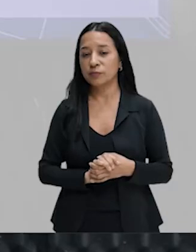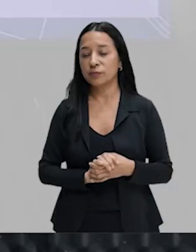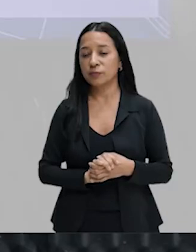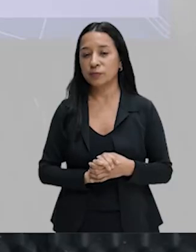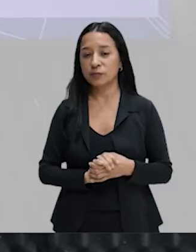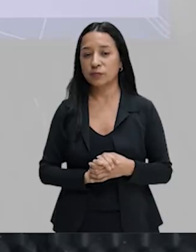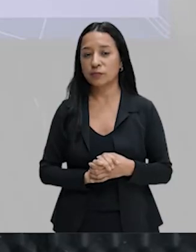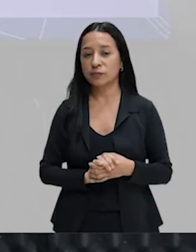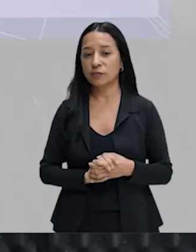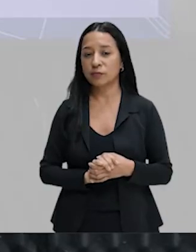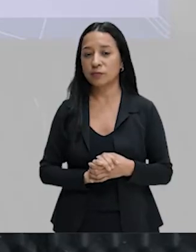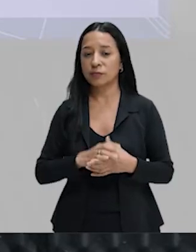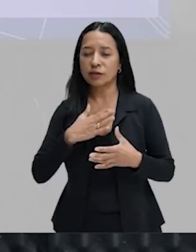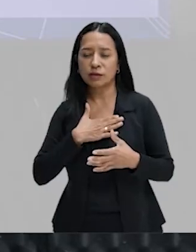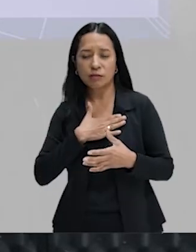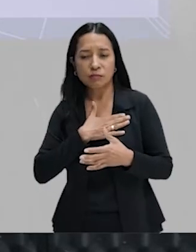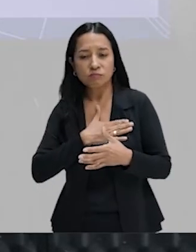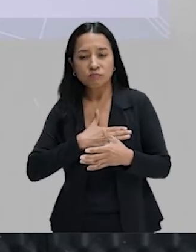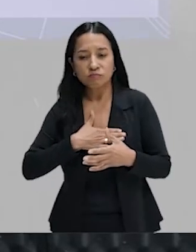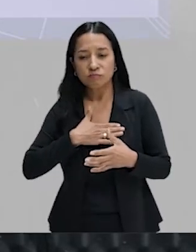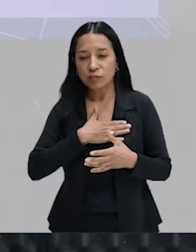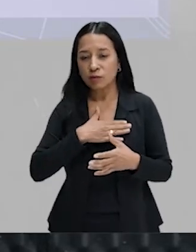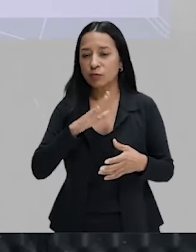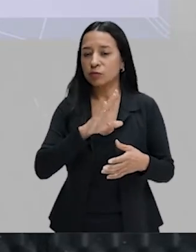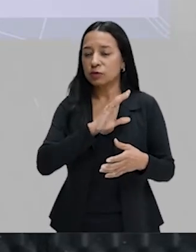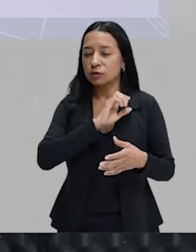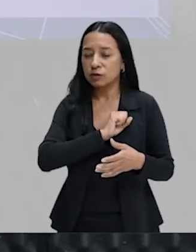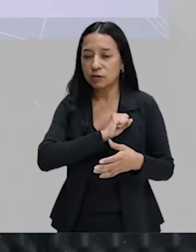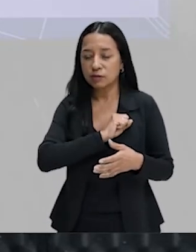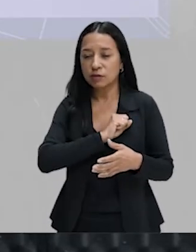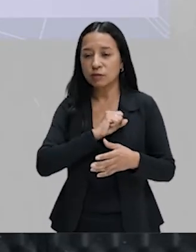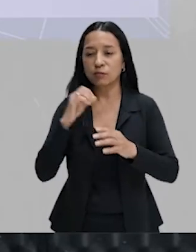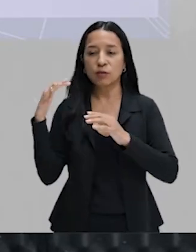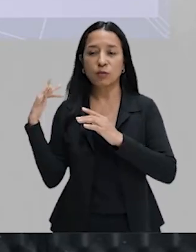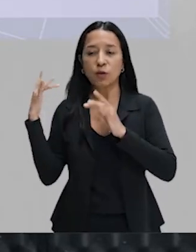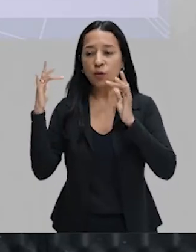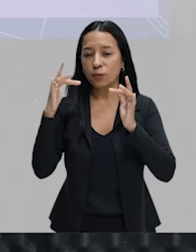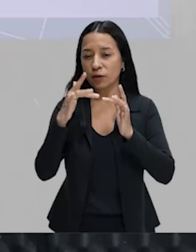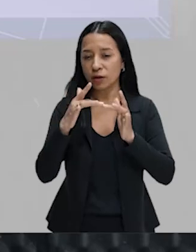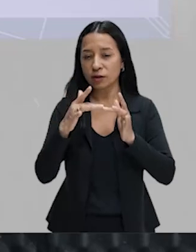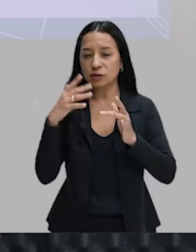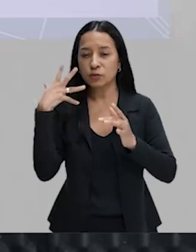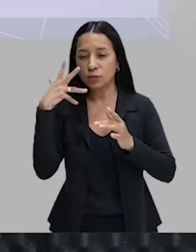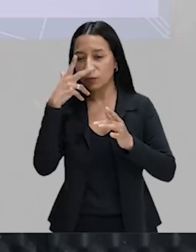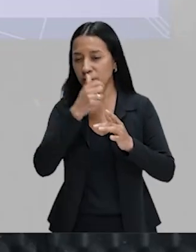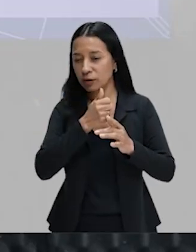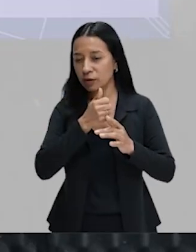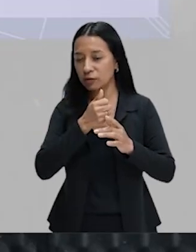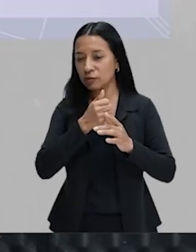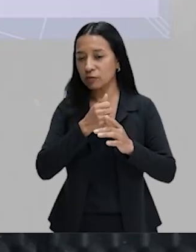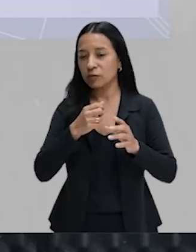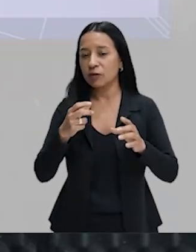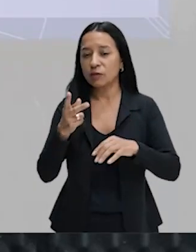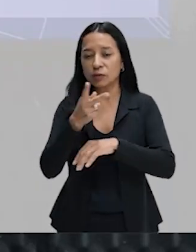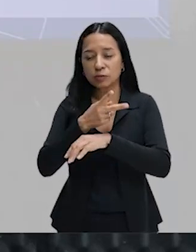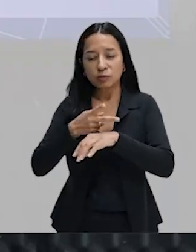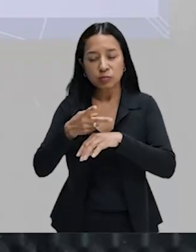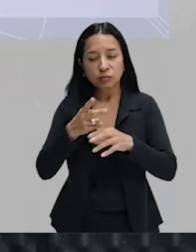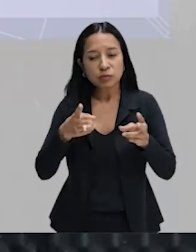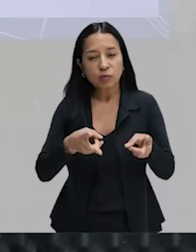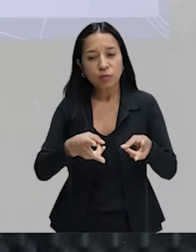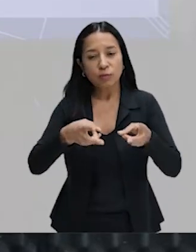que cultuam o belo, que buscam ramificações dentro do classicismo para